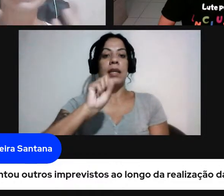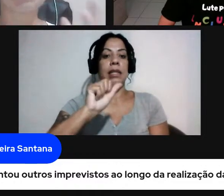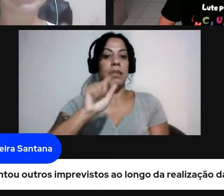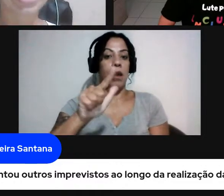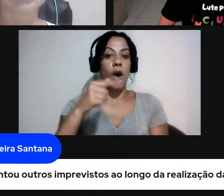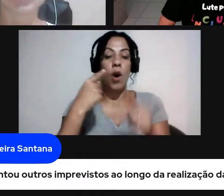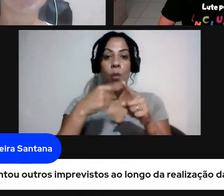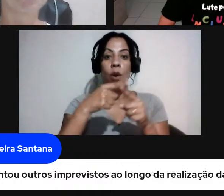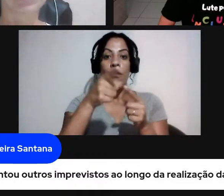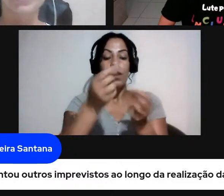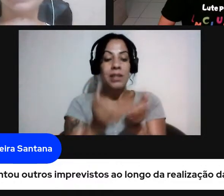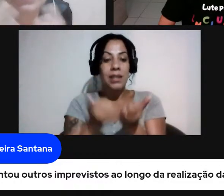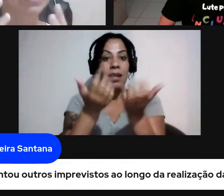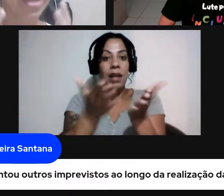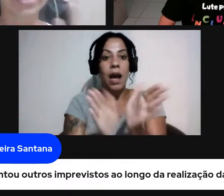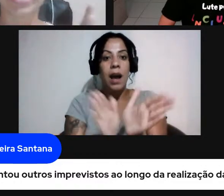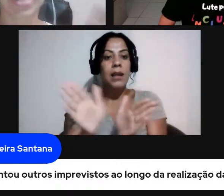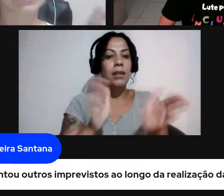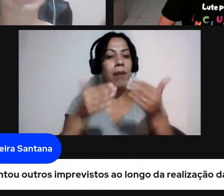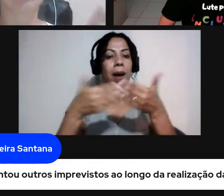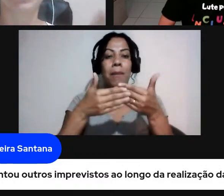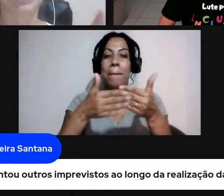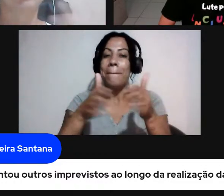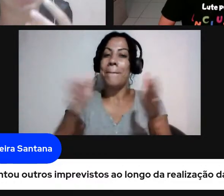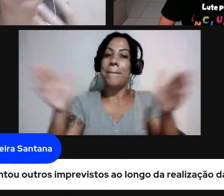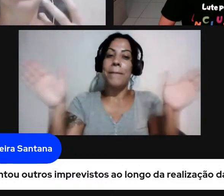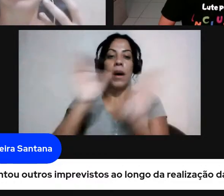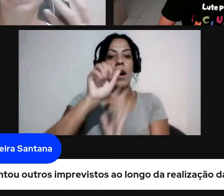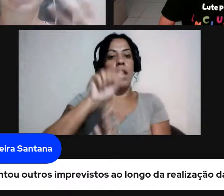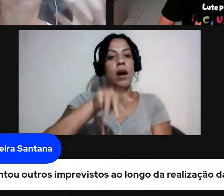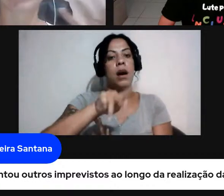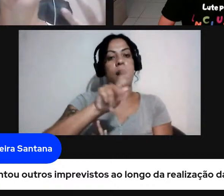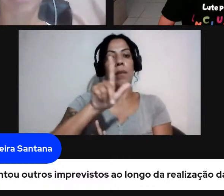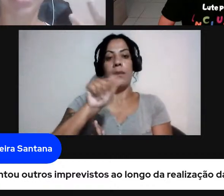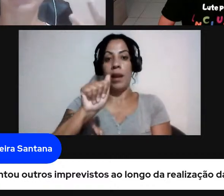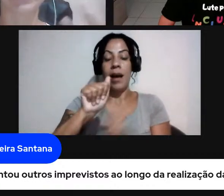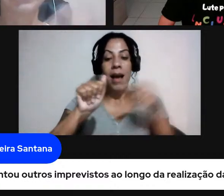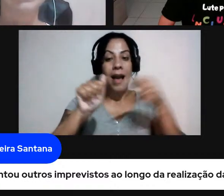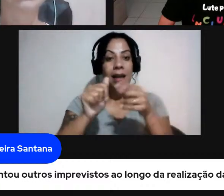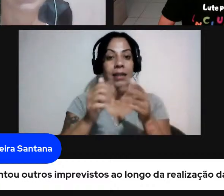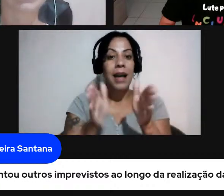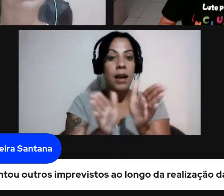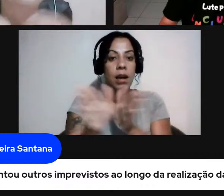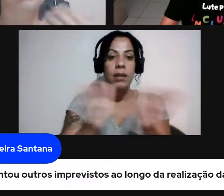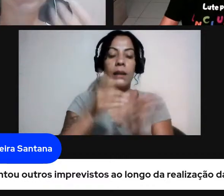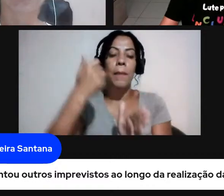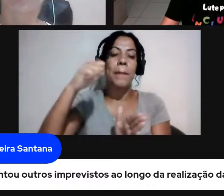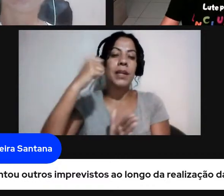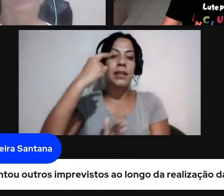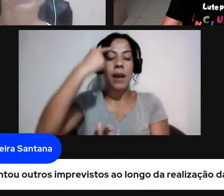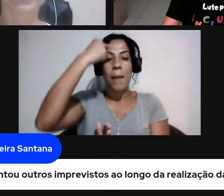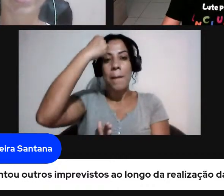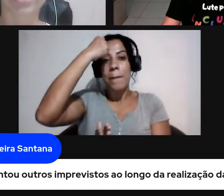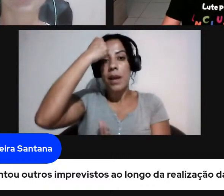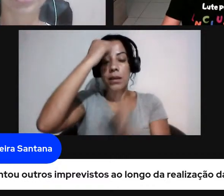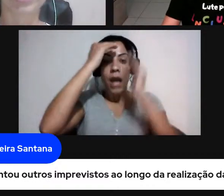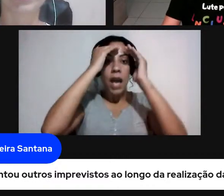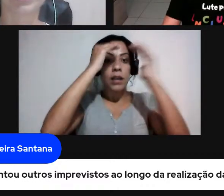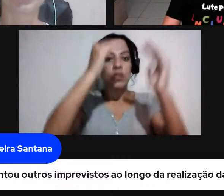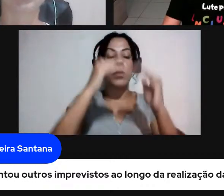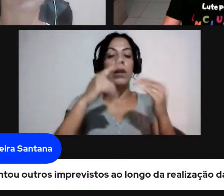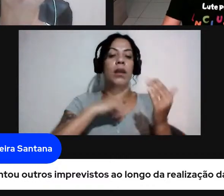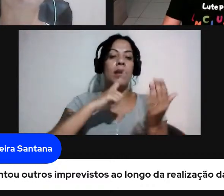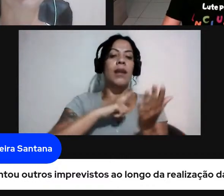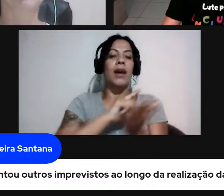uma acessibilidade ampla, e essa acessibilidade ela precisa ser pensada, né, respeitando a diversidade